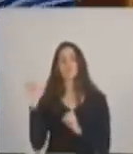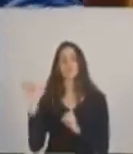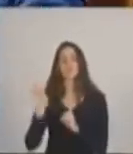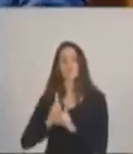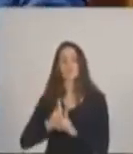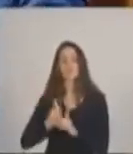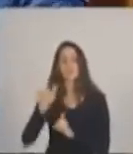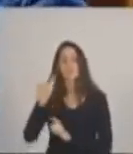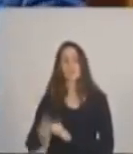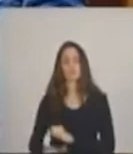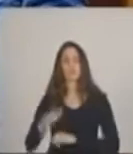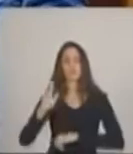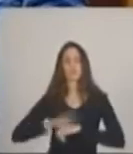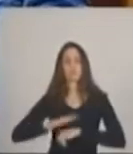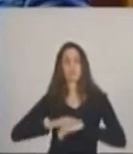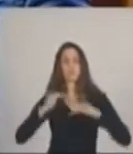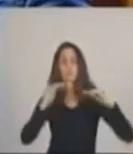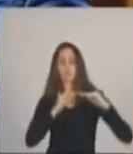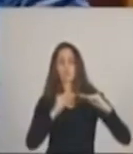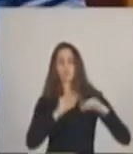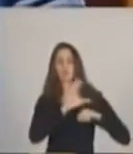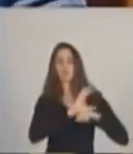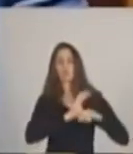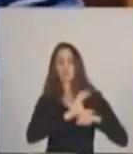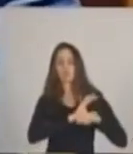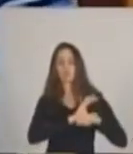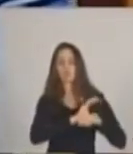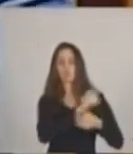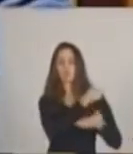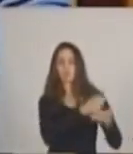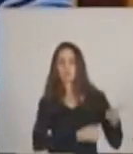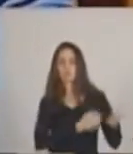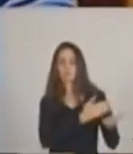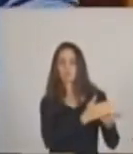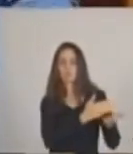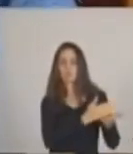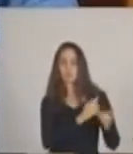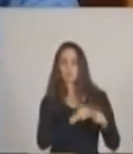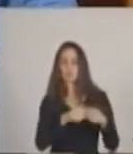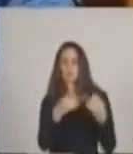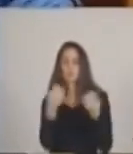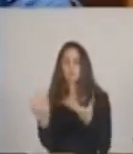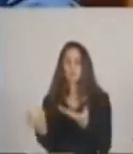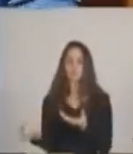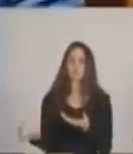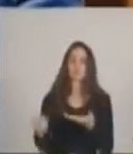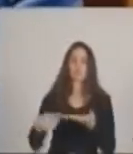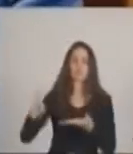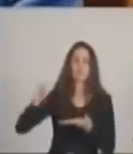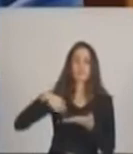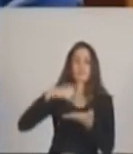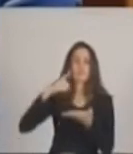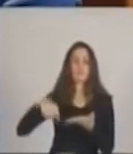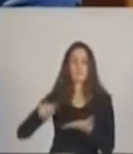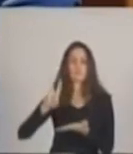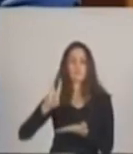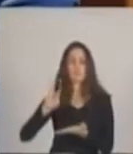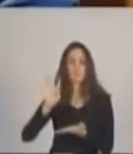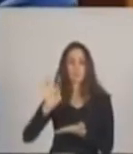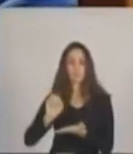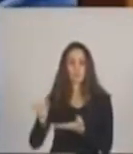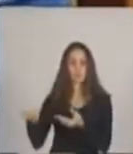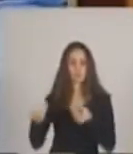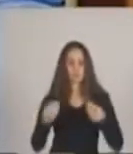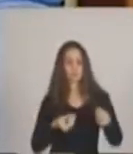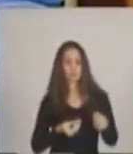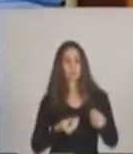parecer inicial quanto na devolutiva após o veto. E o governo